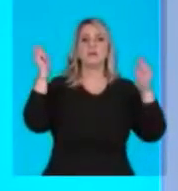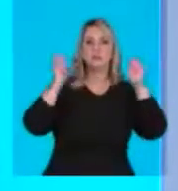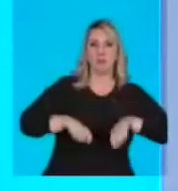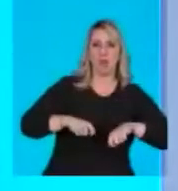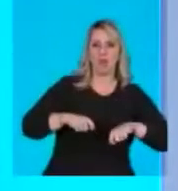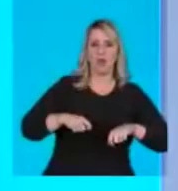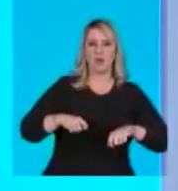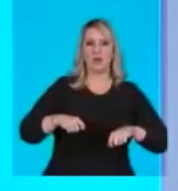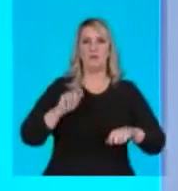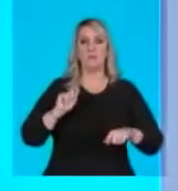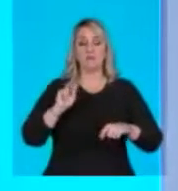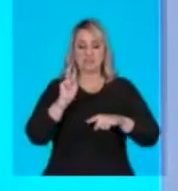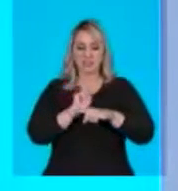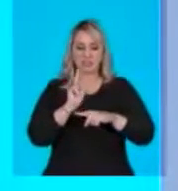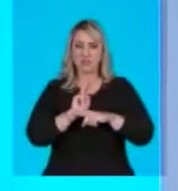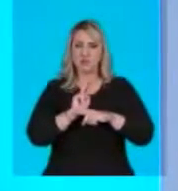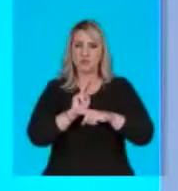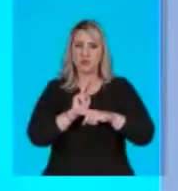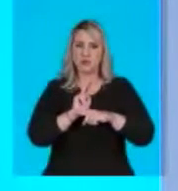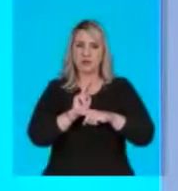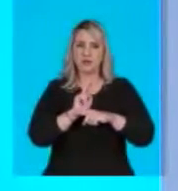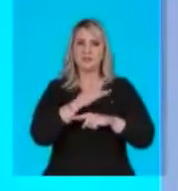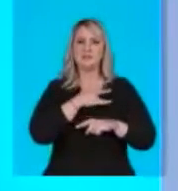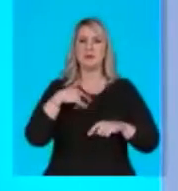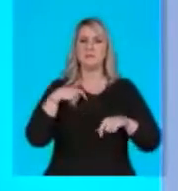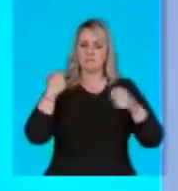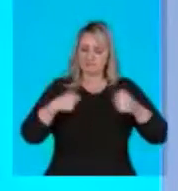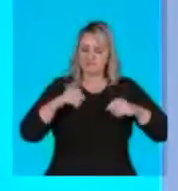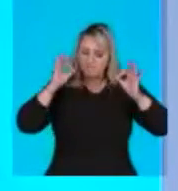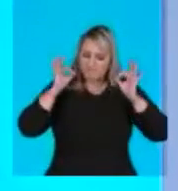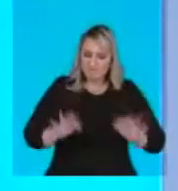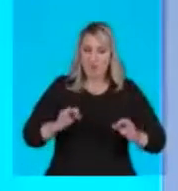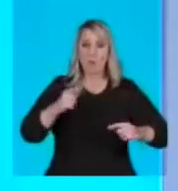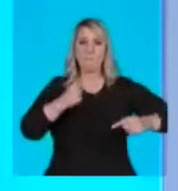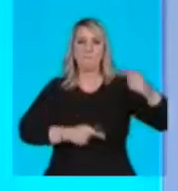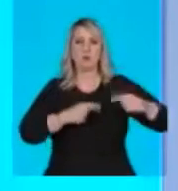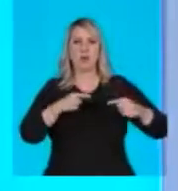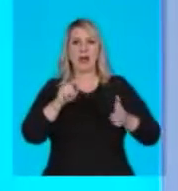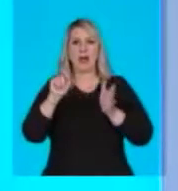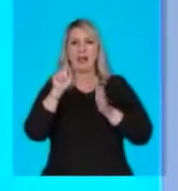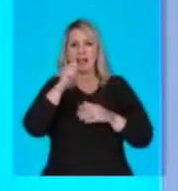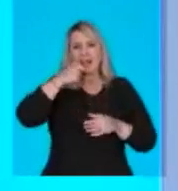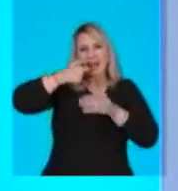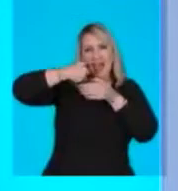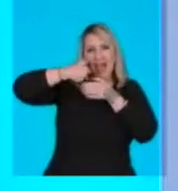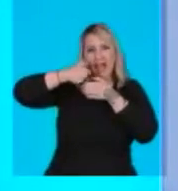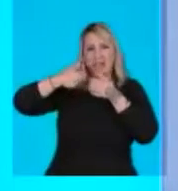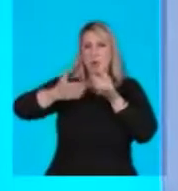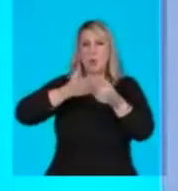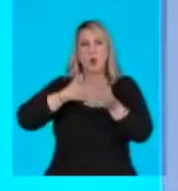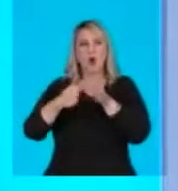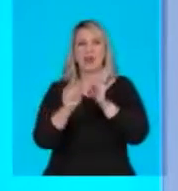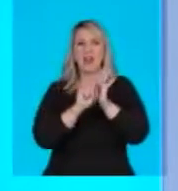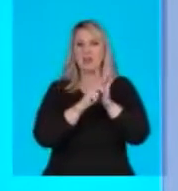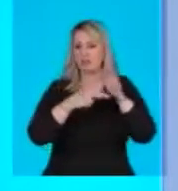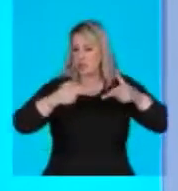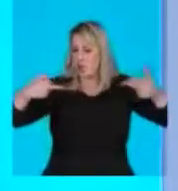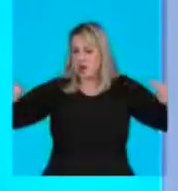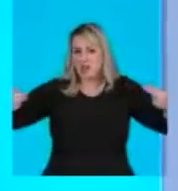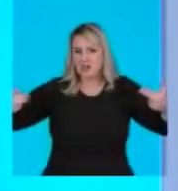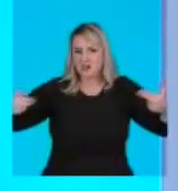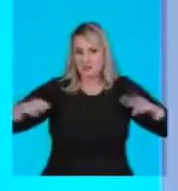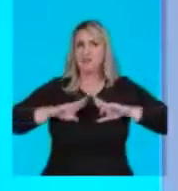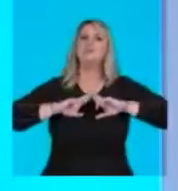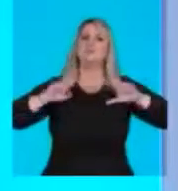município tem que ser o gestor premium da saúde e tem que efetivar essa política de saúde seja no craque seja em qualquer droga é evidente que são drogas é